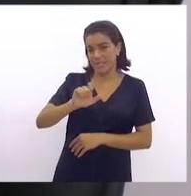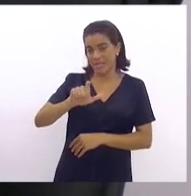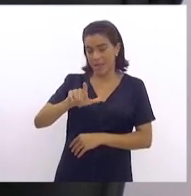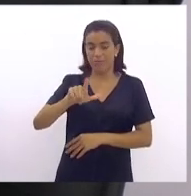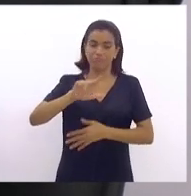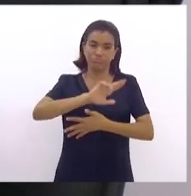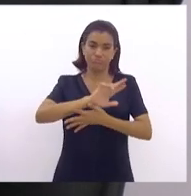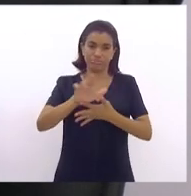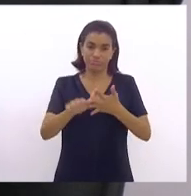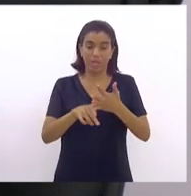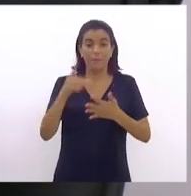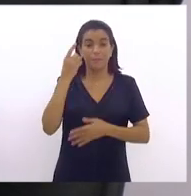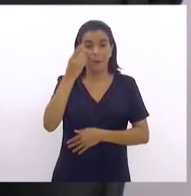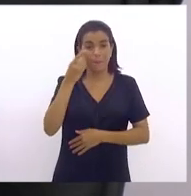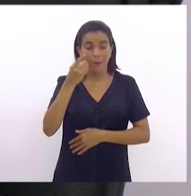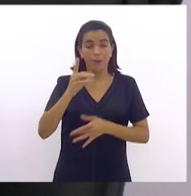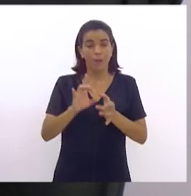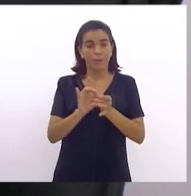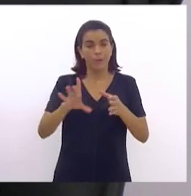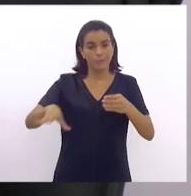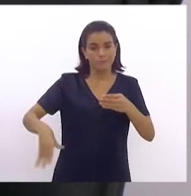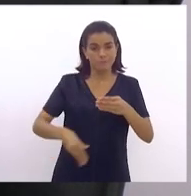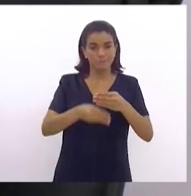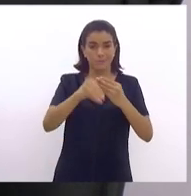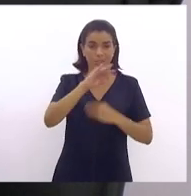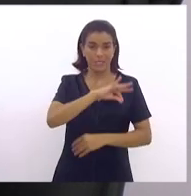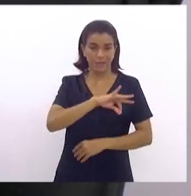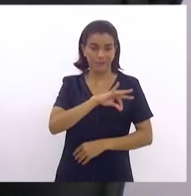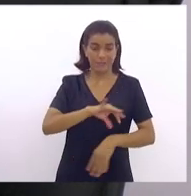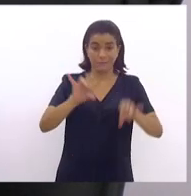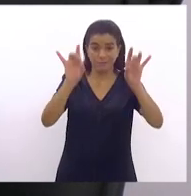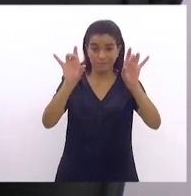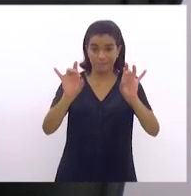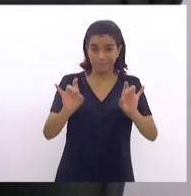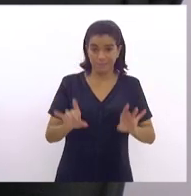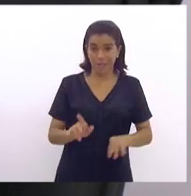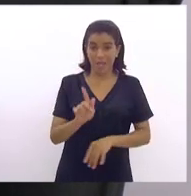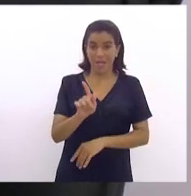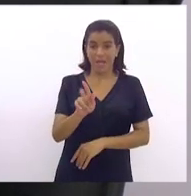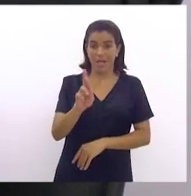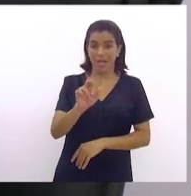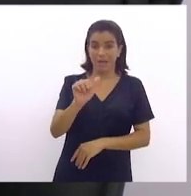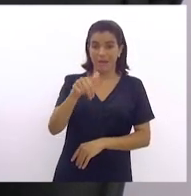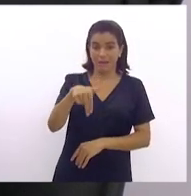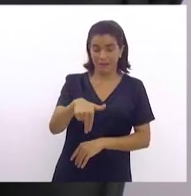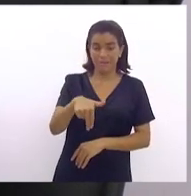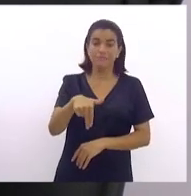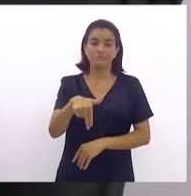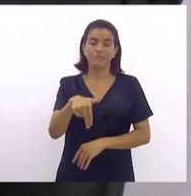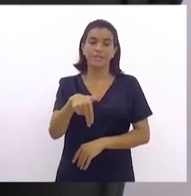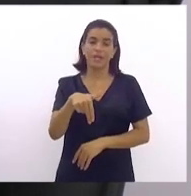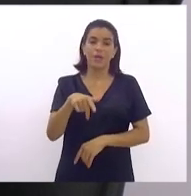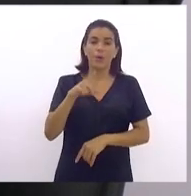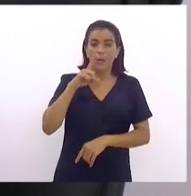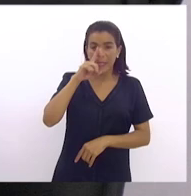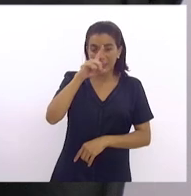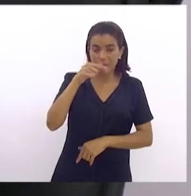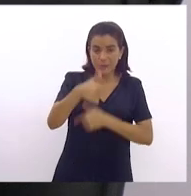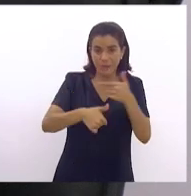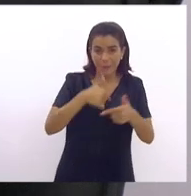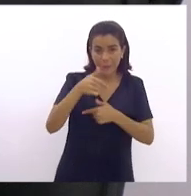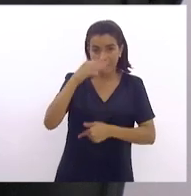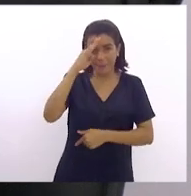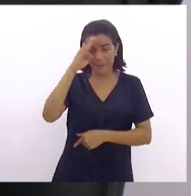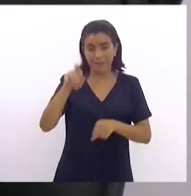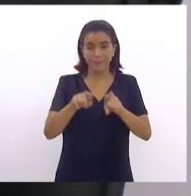autoriza a implementação de gratificação especial equivalente à GRAM, gratificação de risco de atividade militar, aos pensionistas de